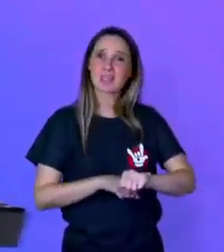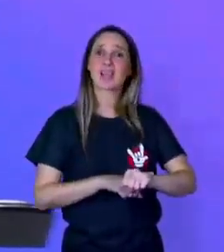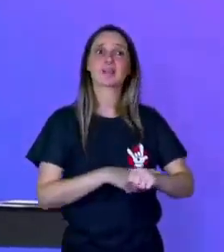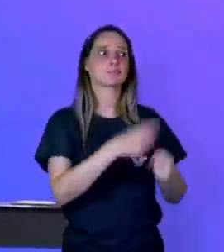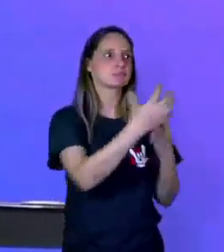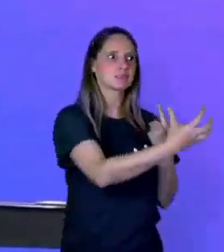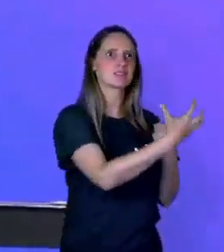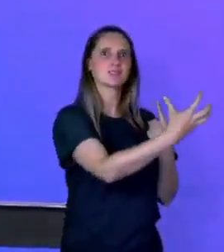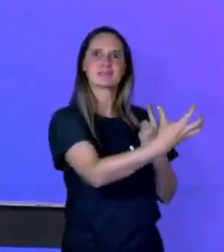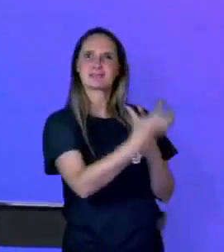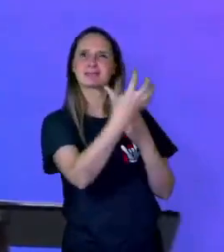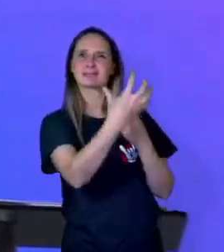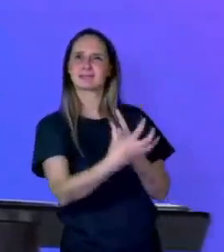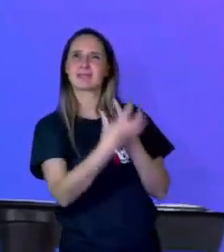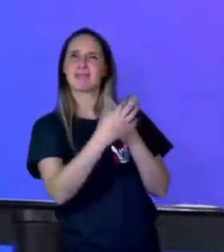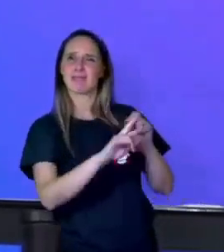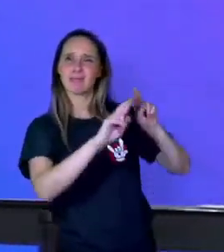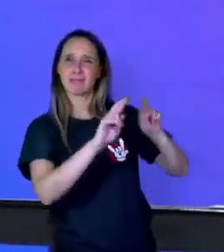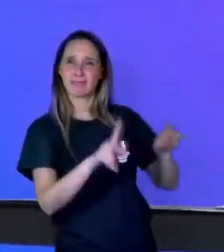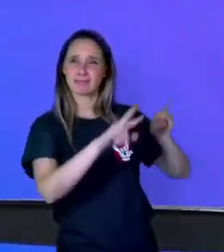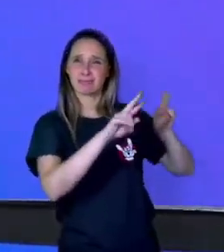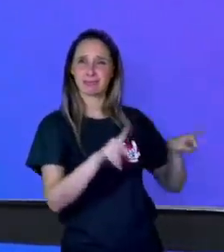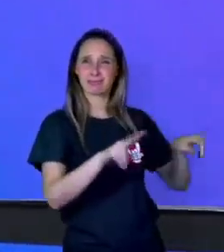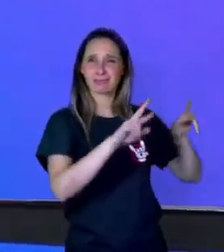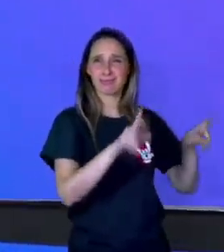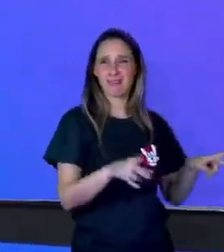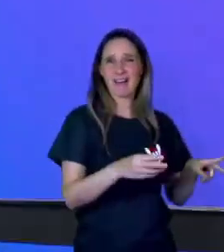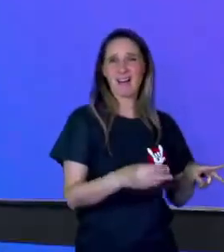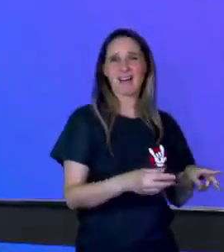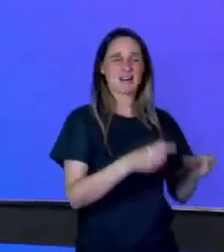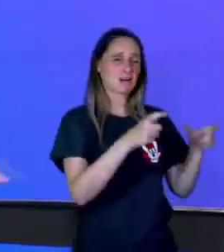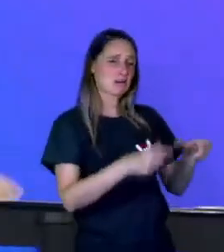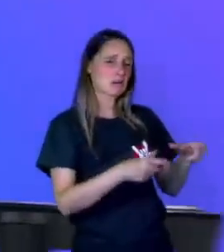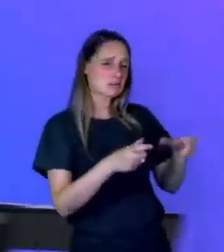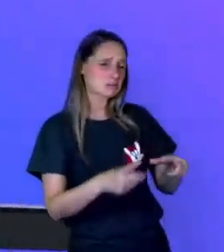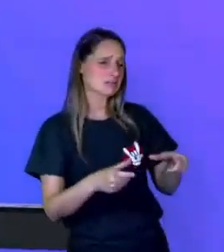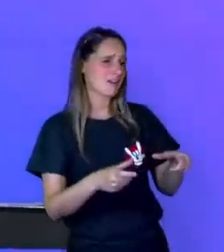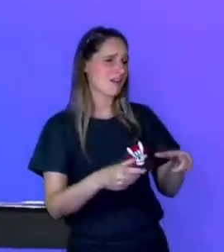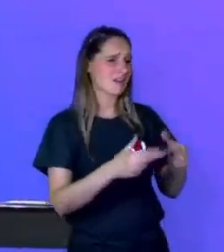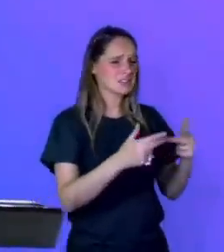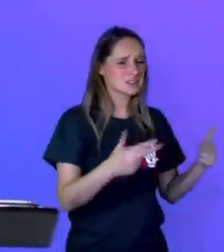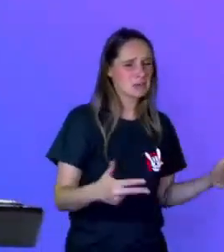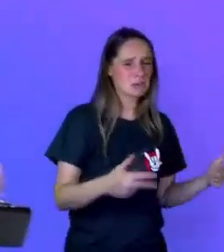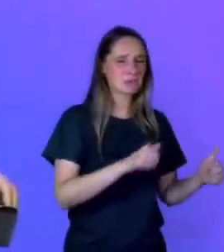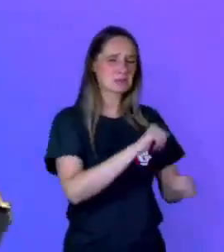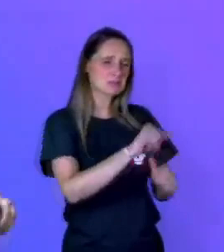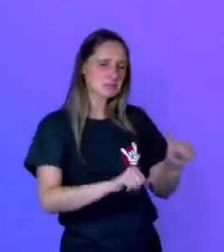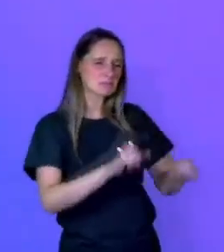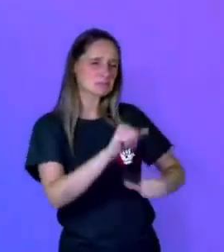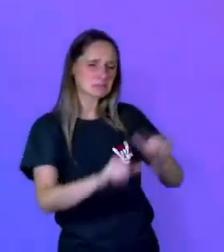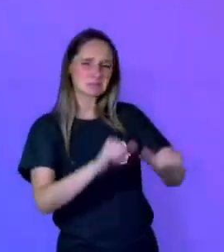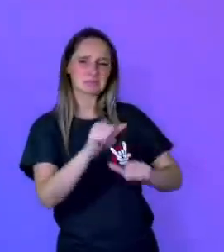eu me apego? Num ambiente que muda o tempo todo, em coisas sólidas, naquilo que é